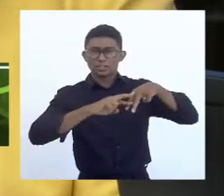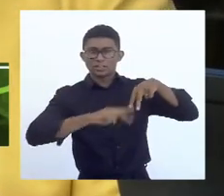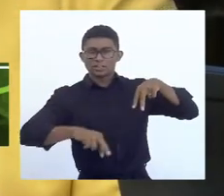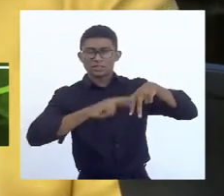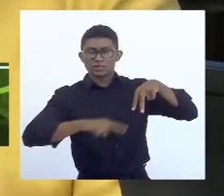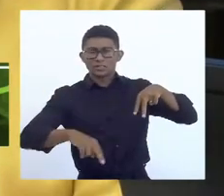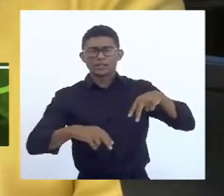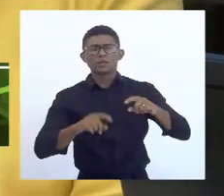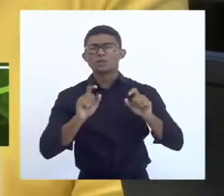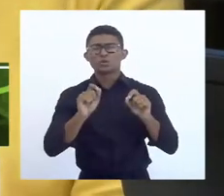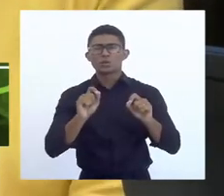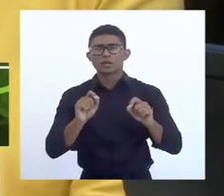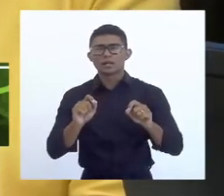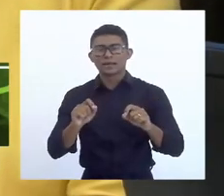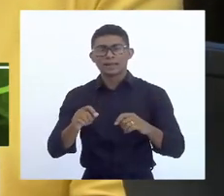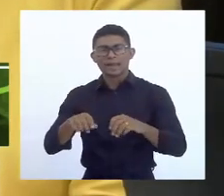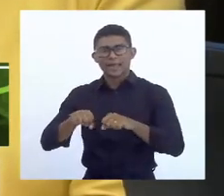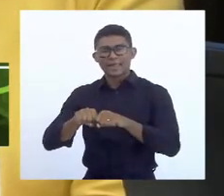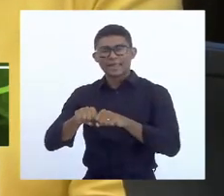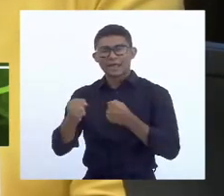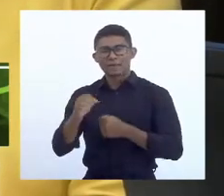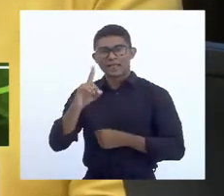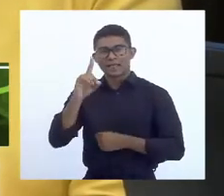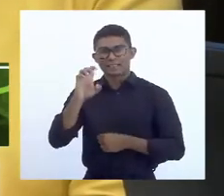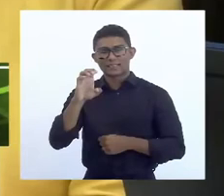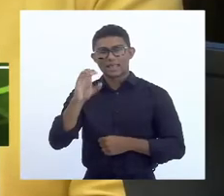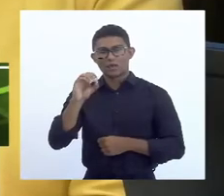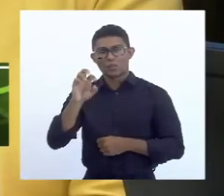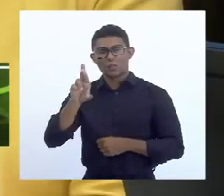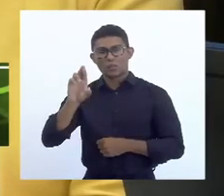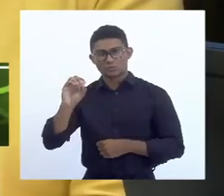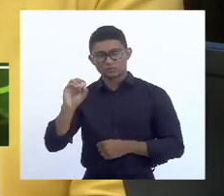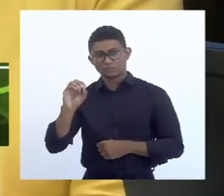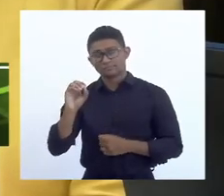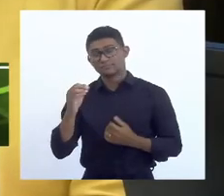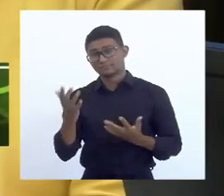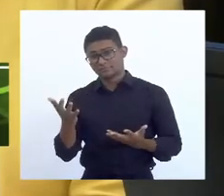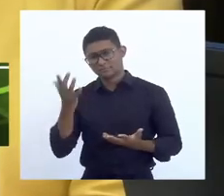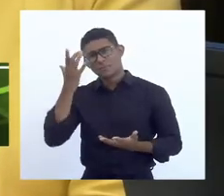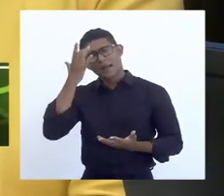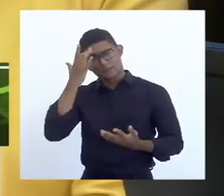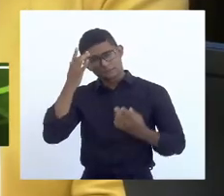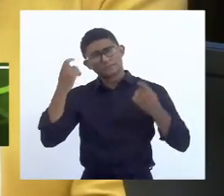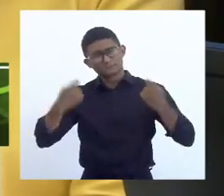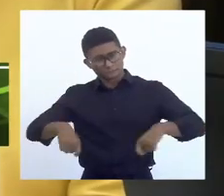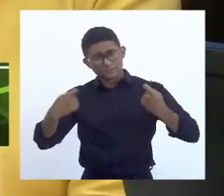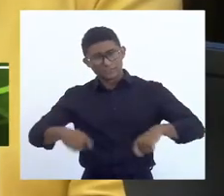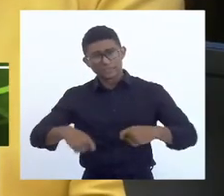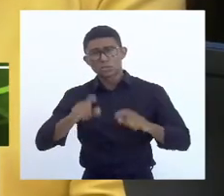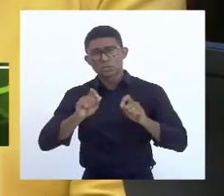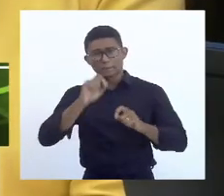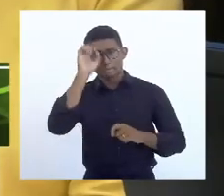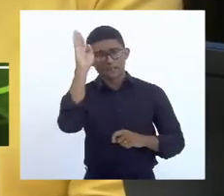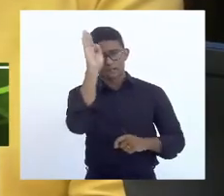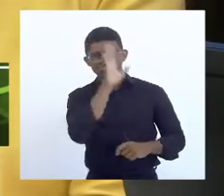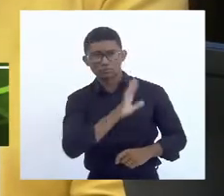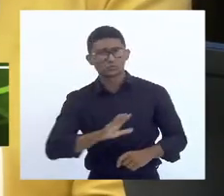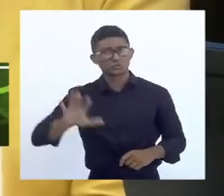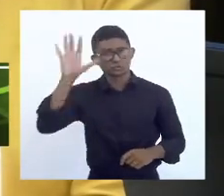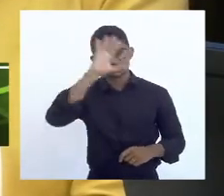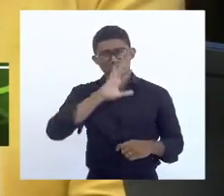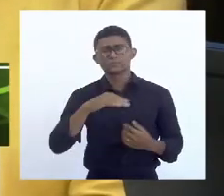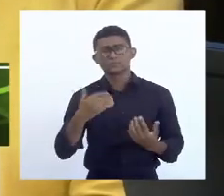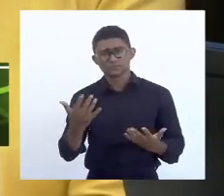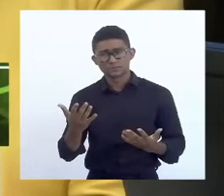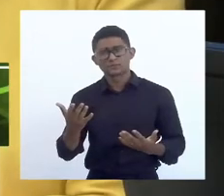de decoro, não era isso? E eu quero dizer que a gente deveria nacionalizar essa iniciativa. Então, conte com o